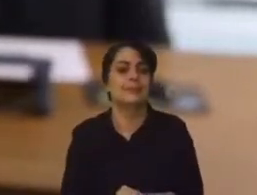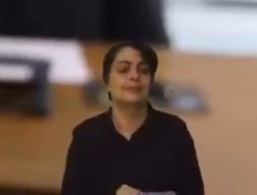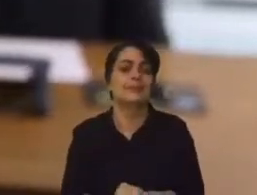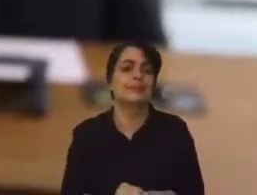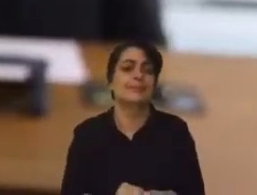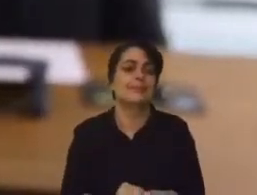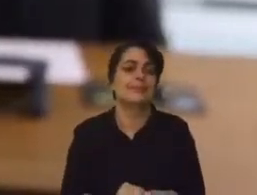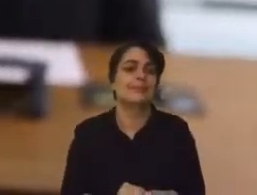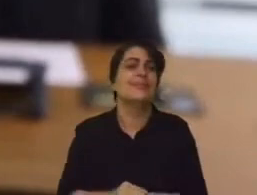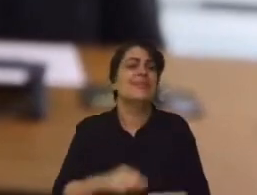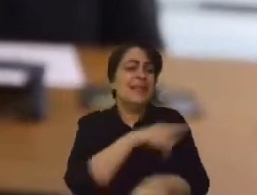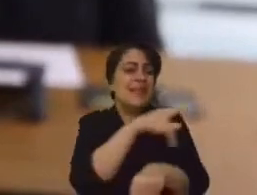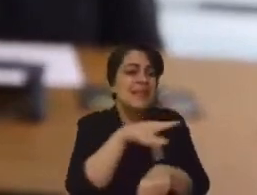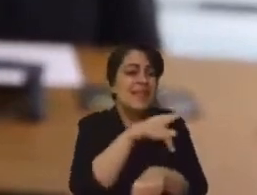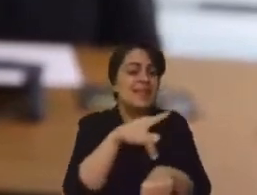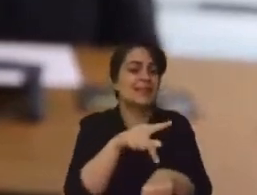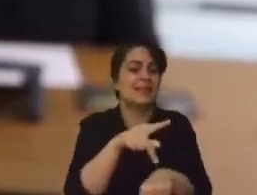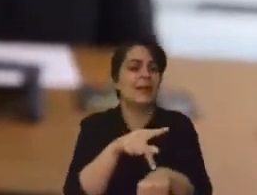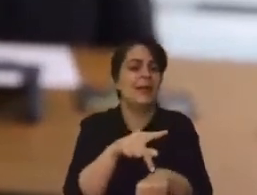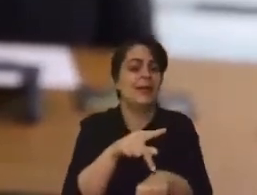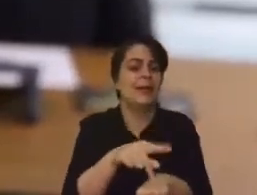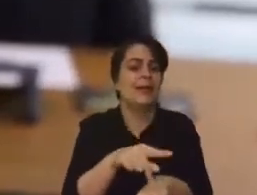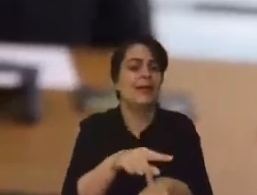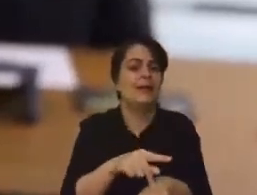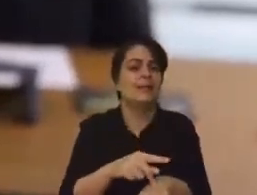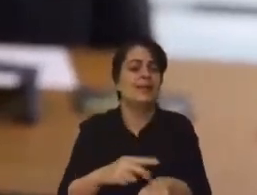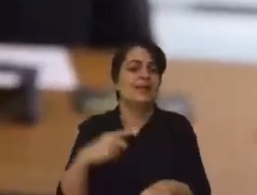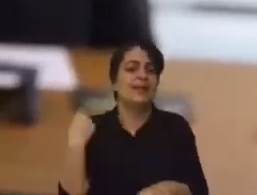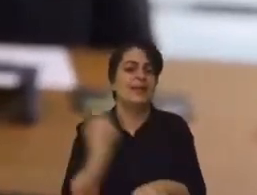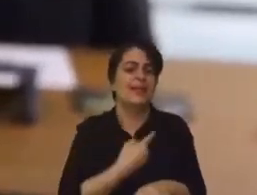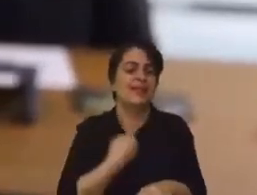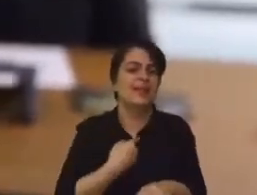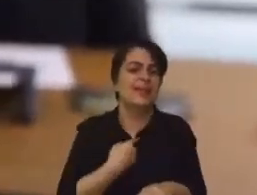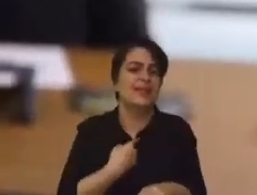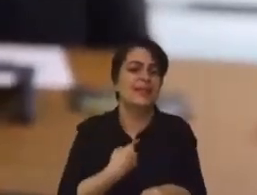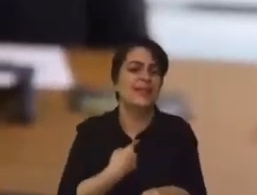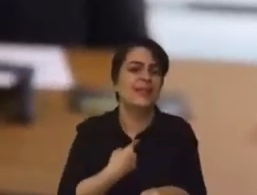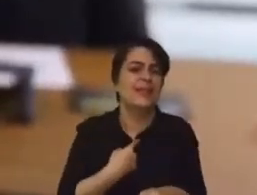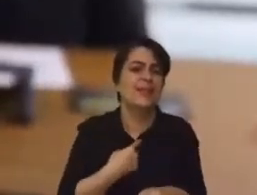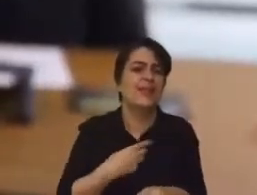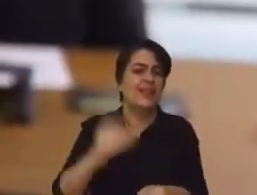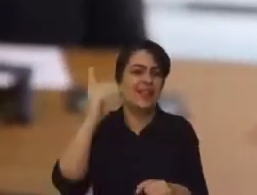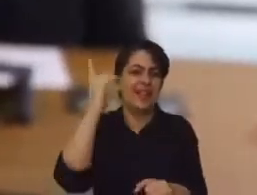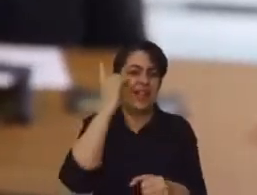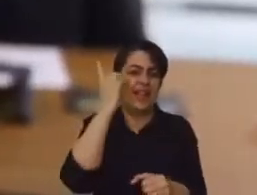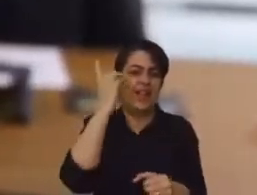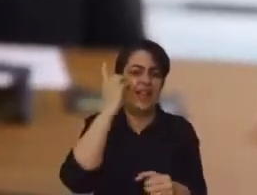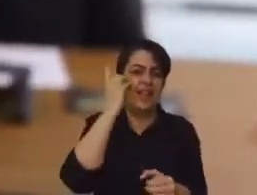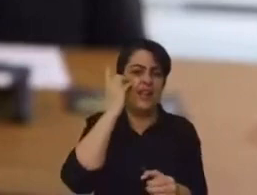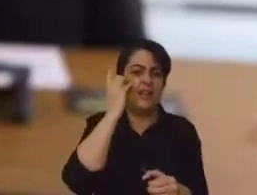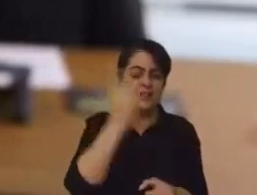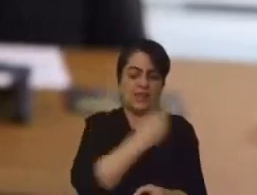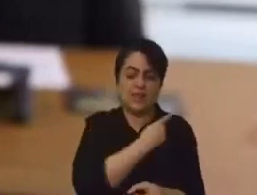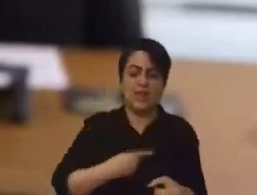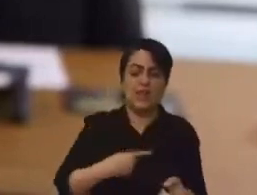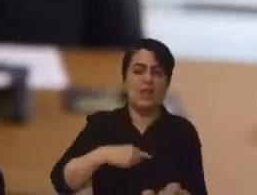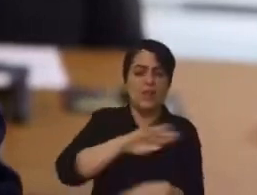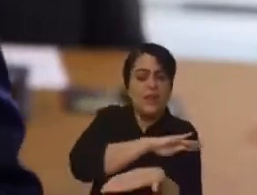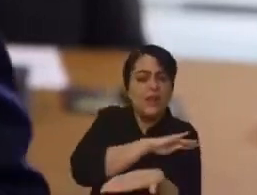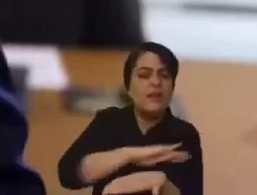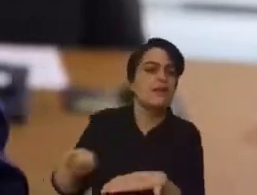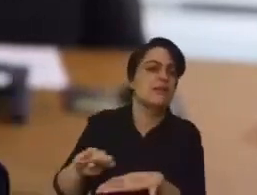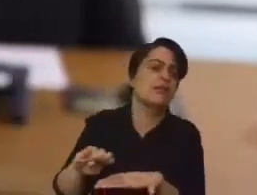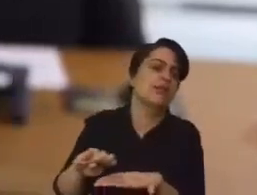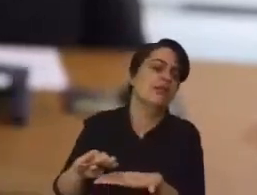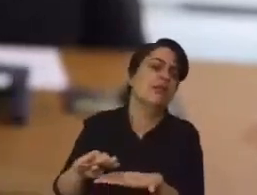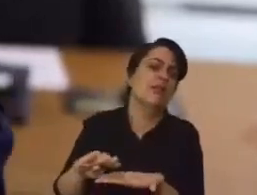esse país que nós herdamos do impeachment feito à companheira Dilma Rousseff. Este é esse país que nós